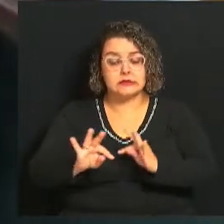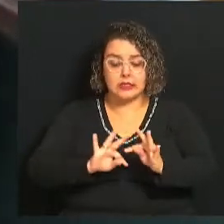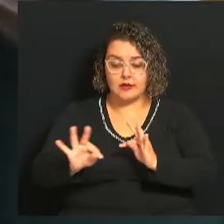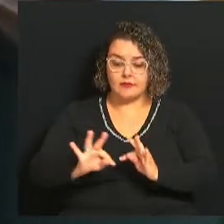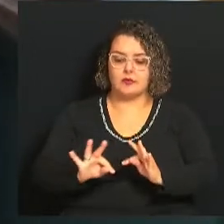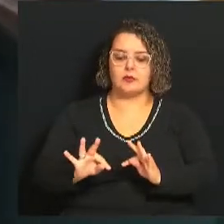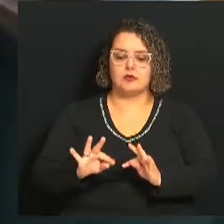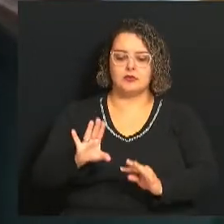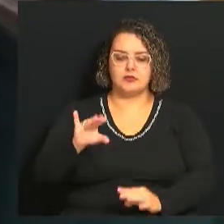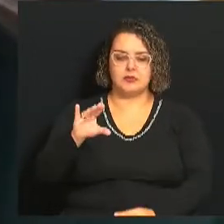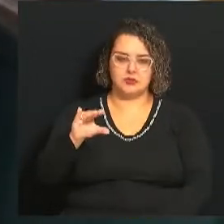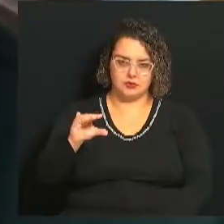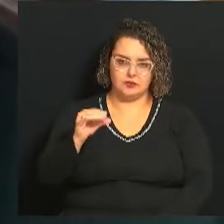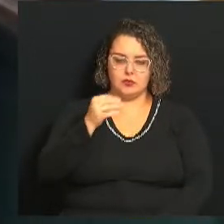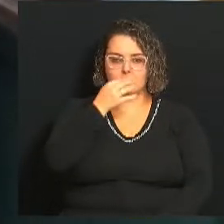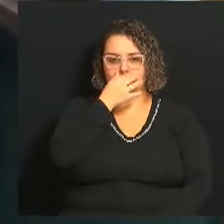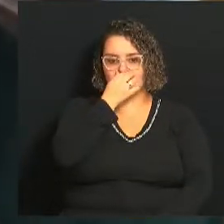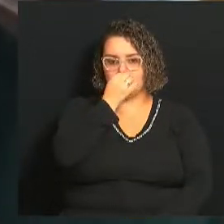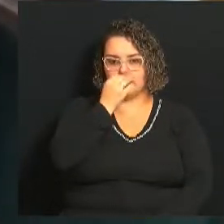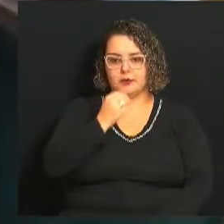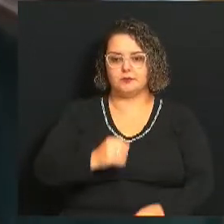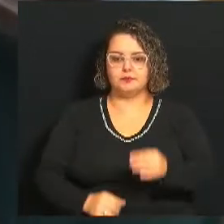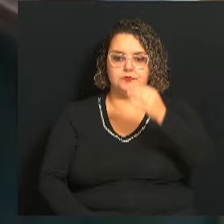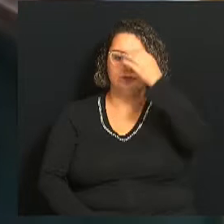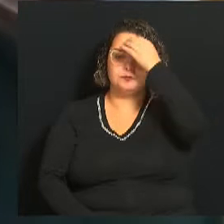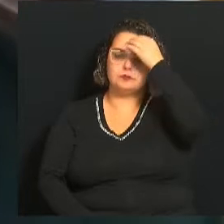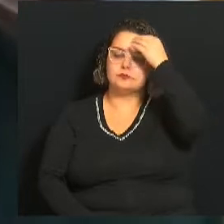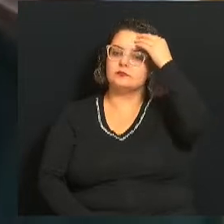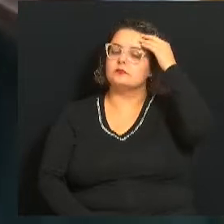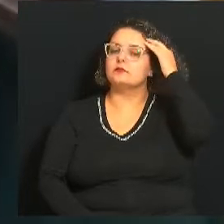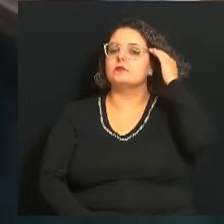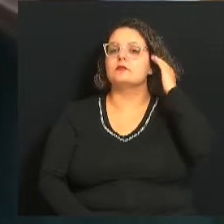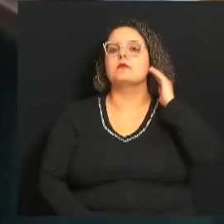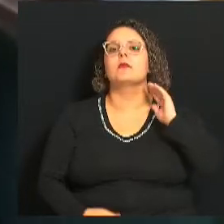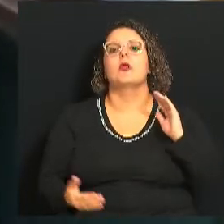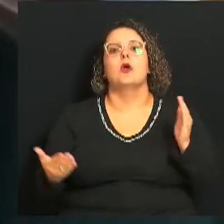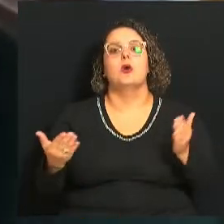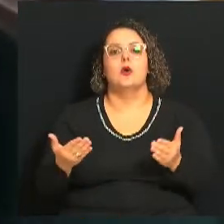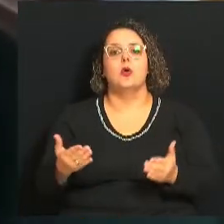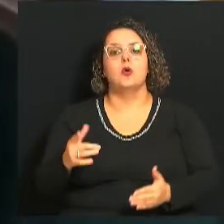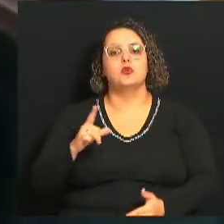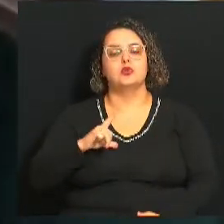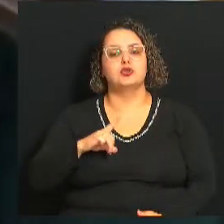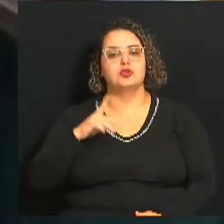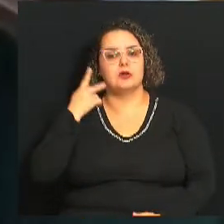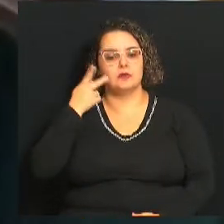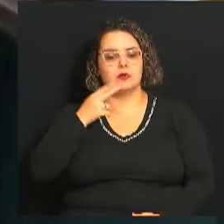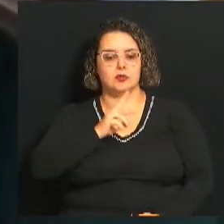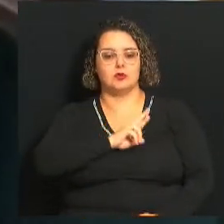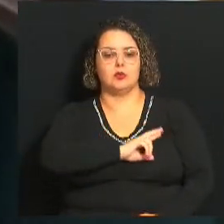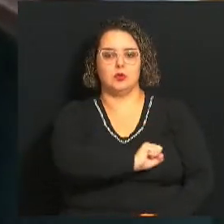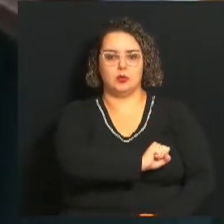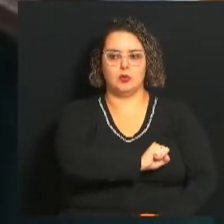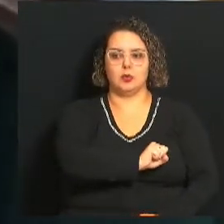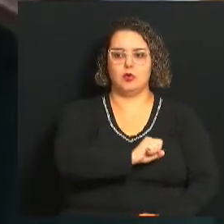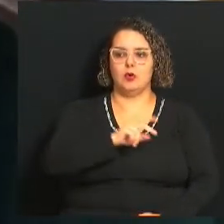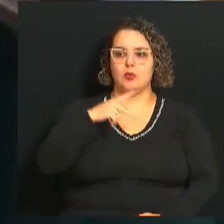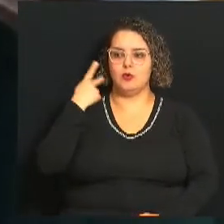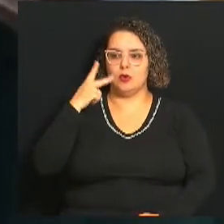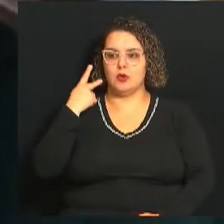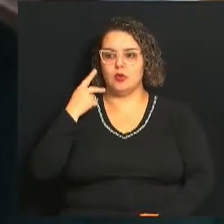técnico-científico. Hoje, existe, vereador Rossini, vereador Paulo